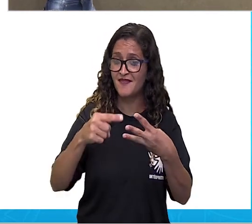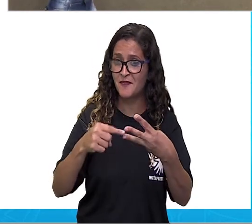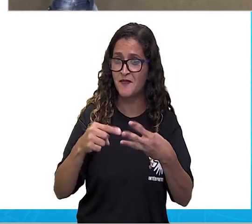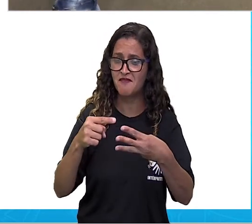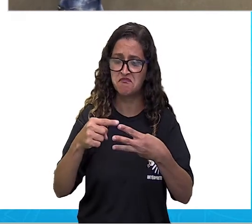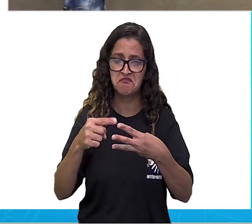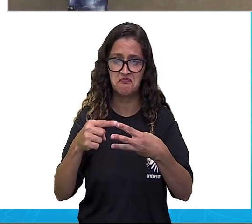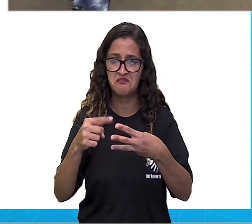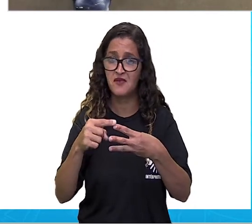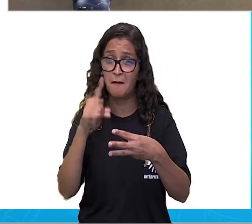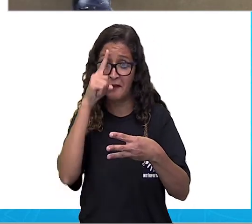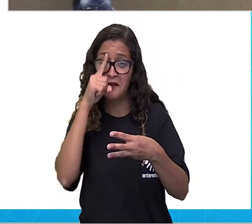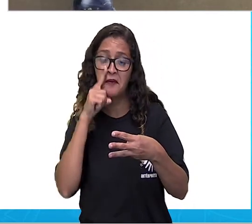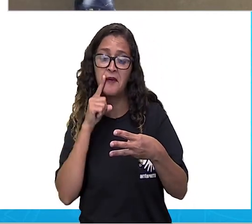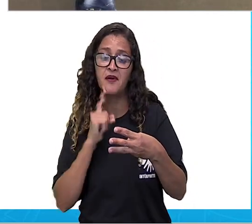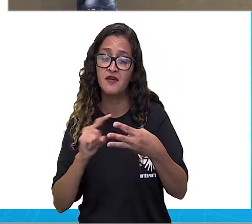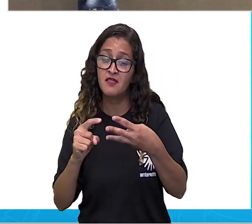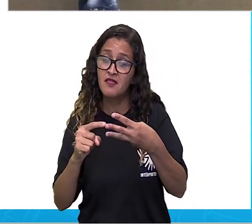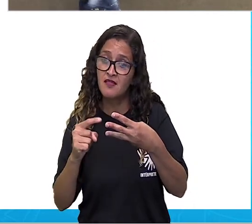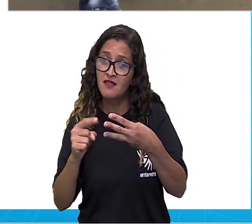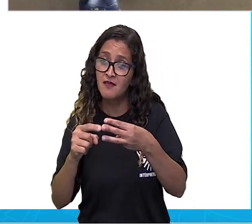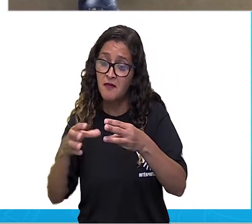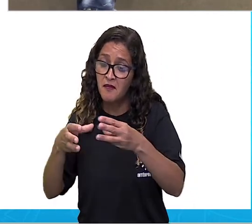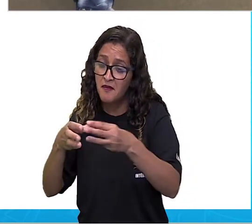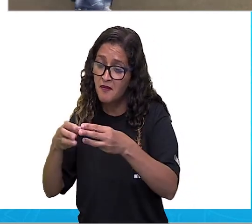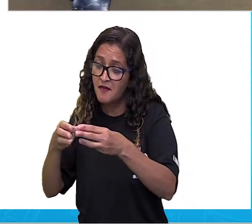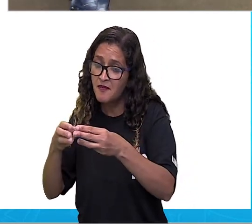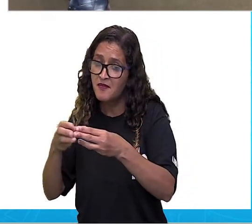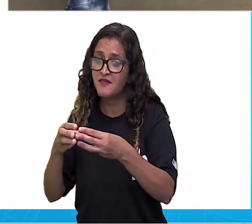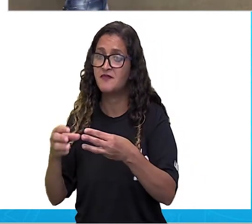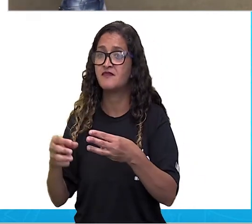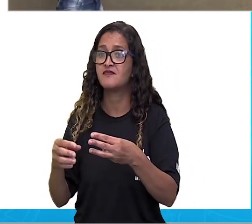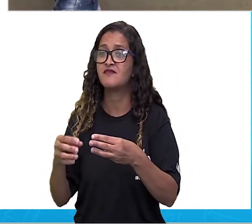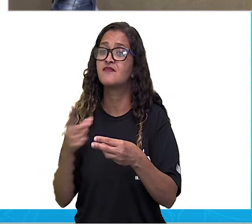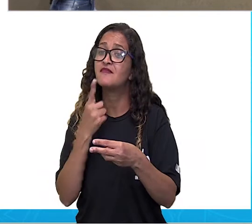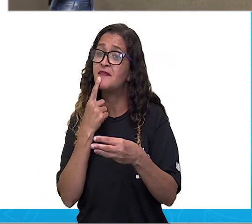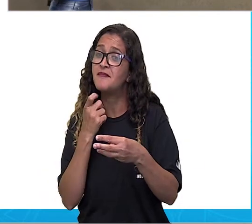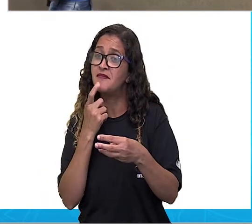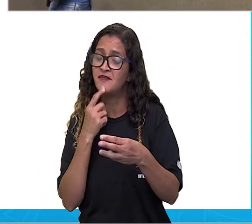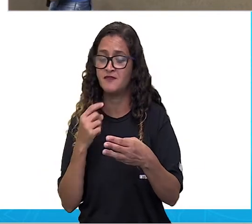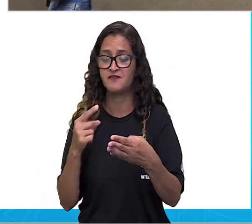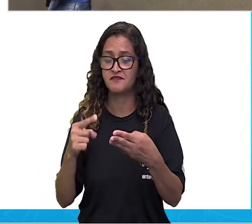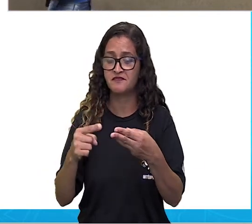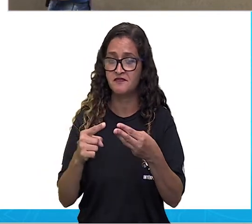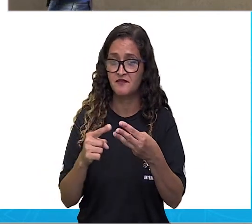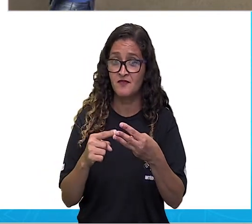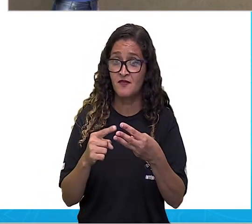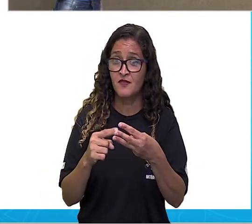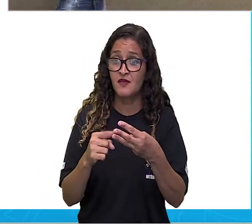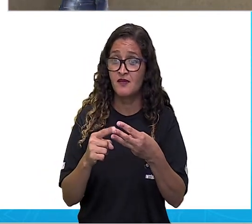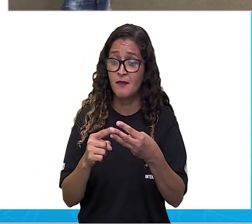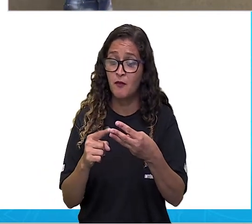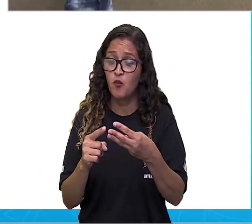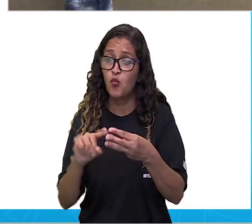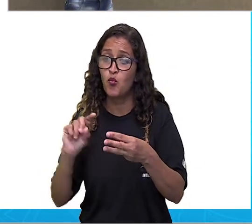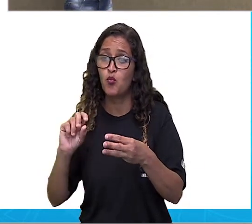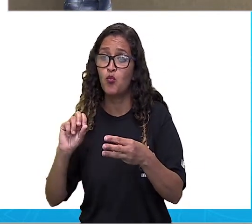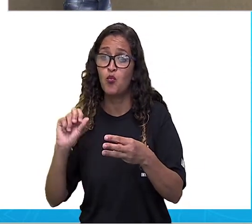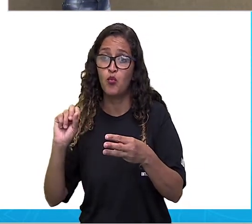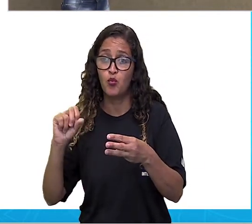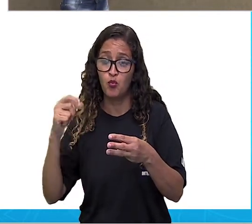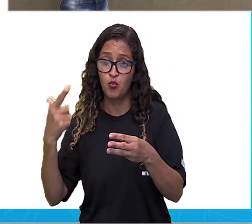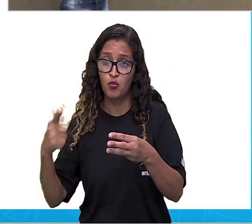formato. Então, ele fez um grupo também com os botões vermelhos. E sobraram os